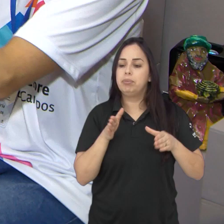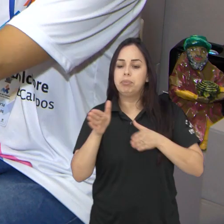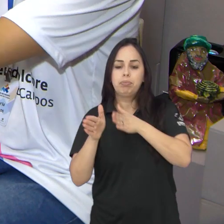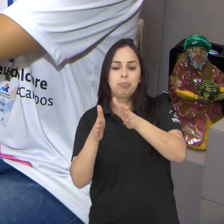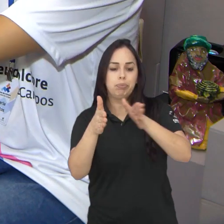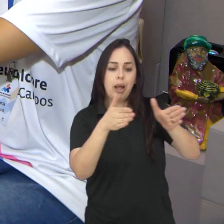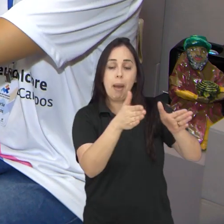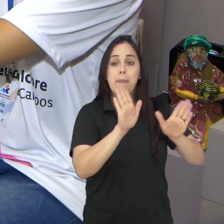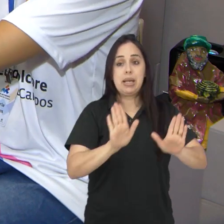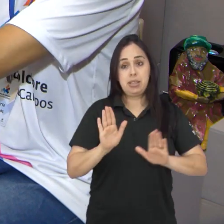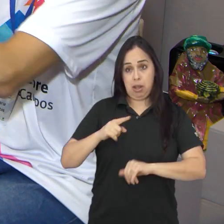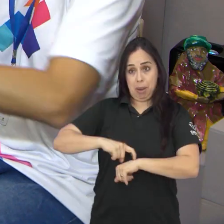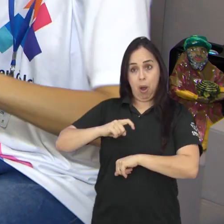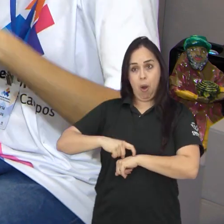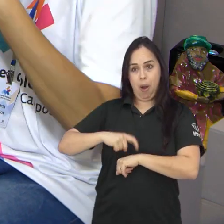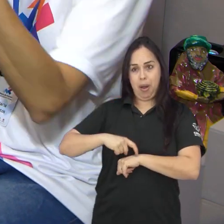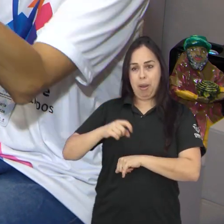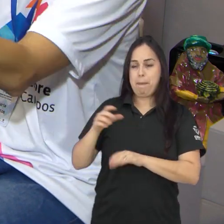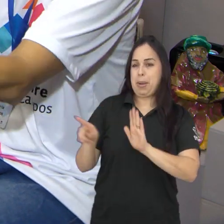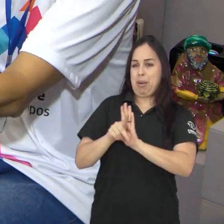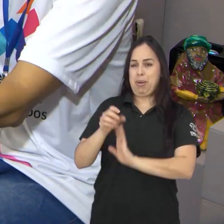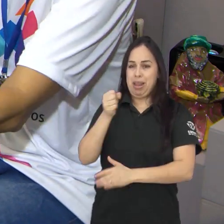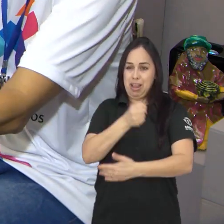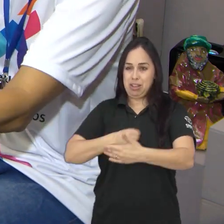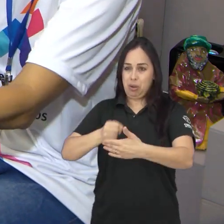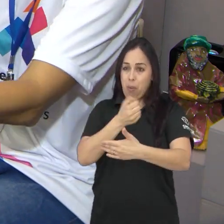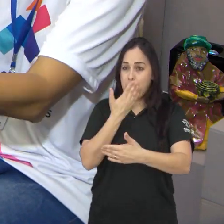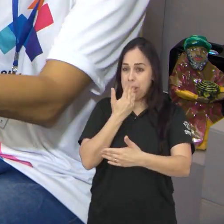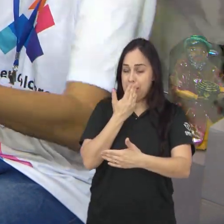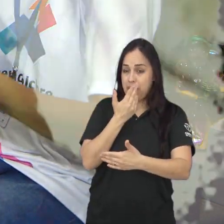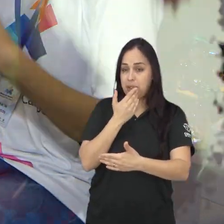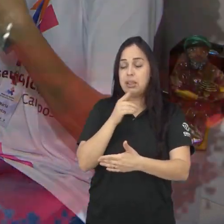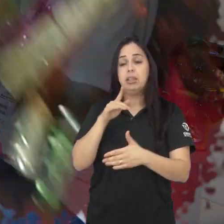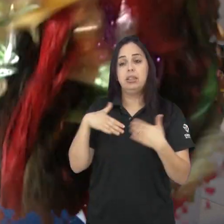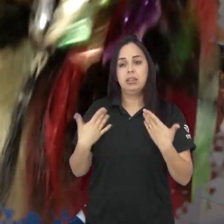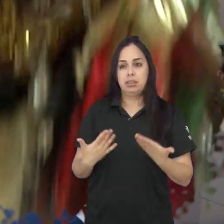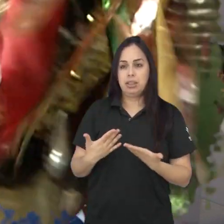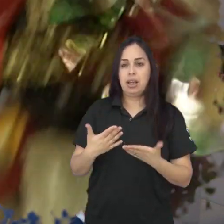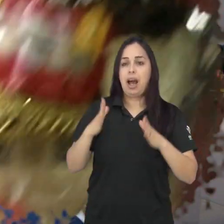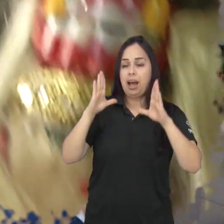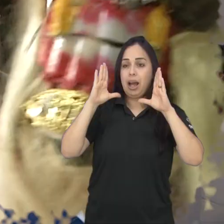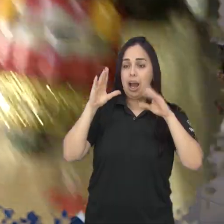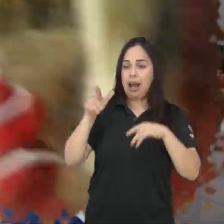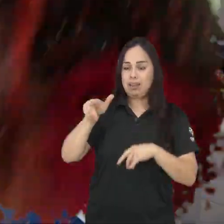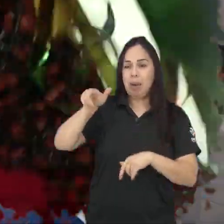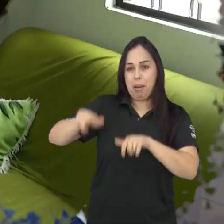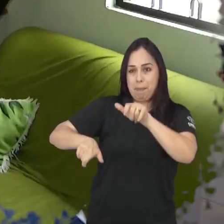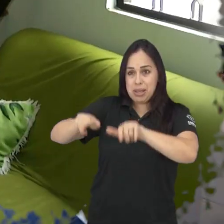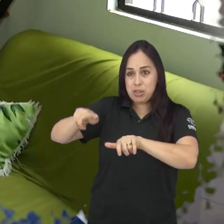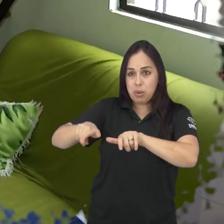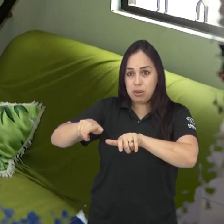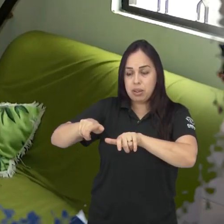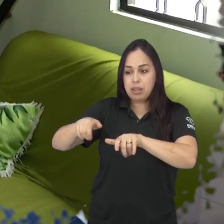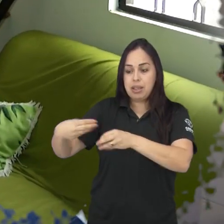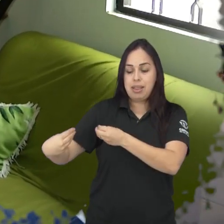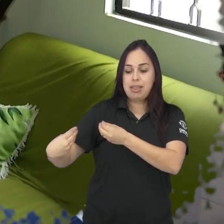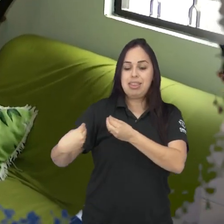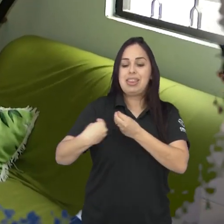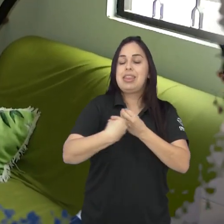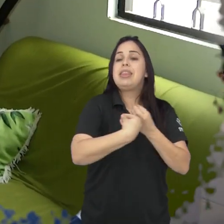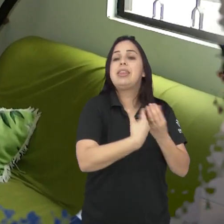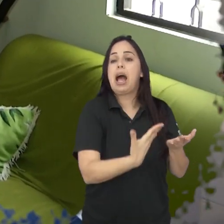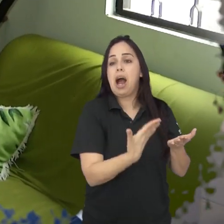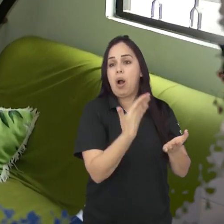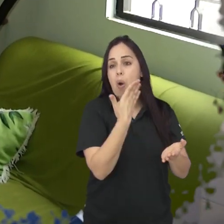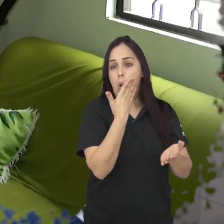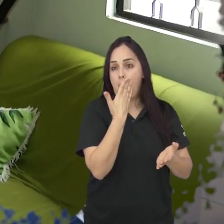tem a hora da janta. Então o devoto também, né? A pessoa que está pagando a promessa, então ela oferece